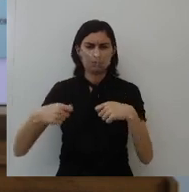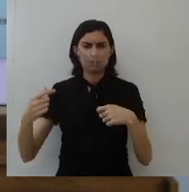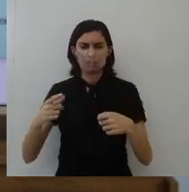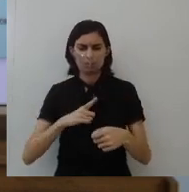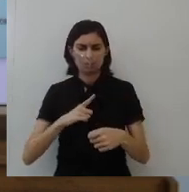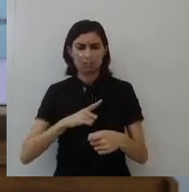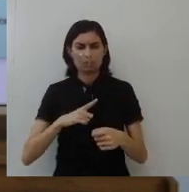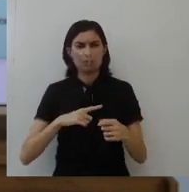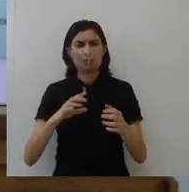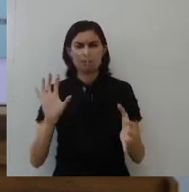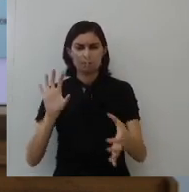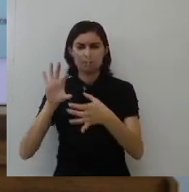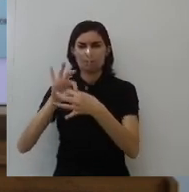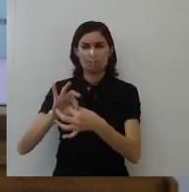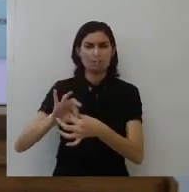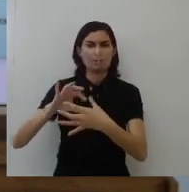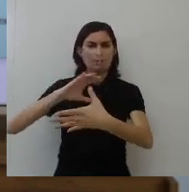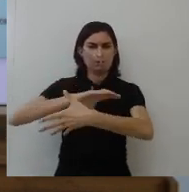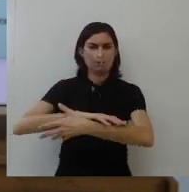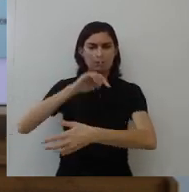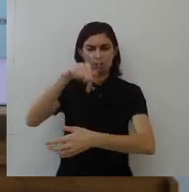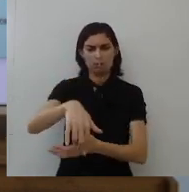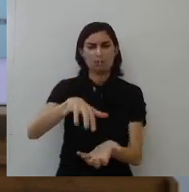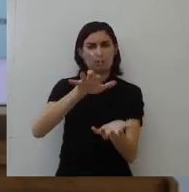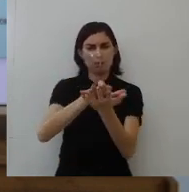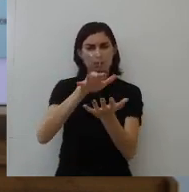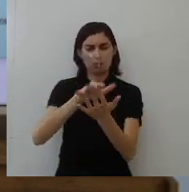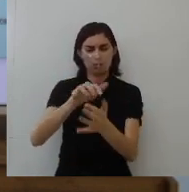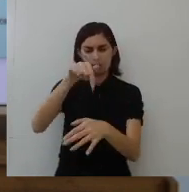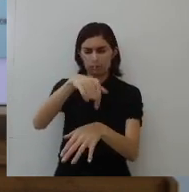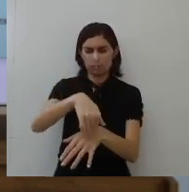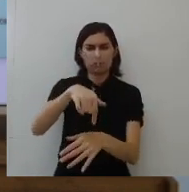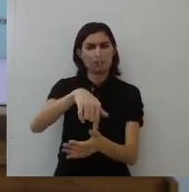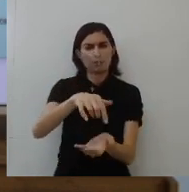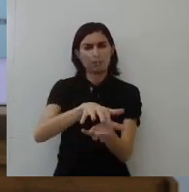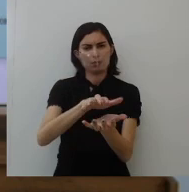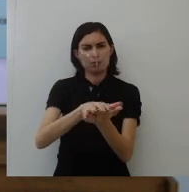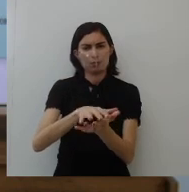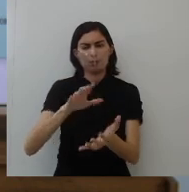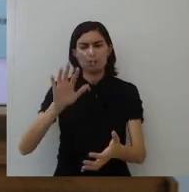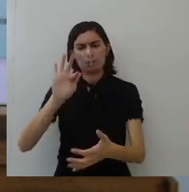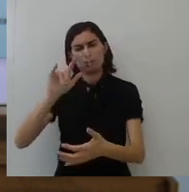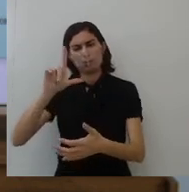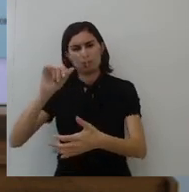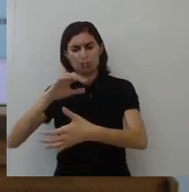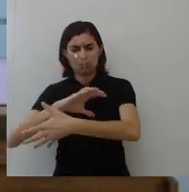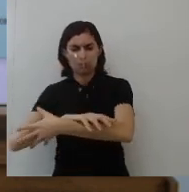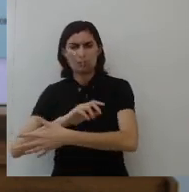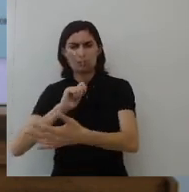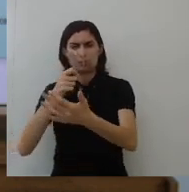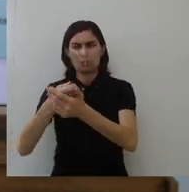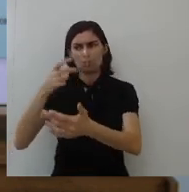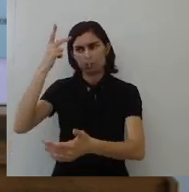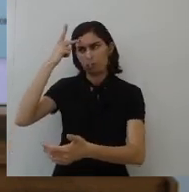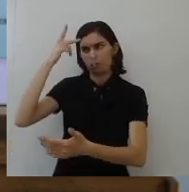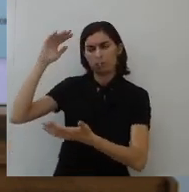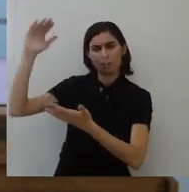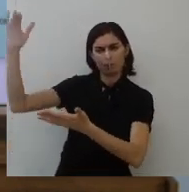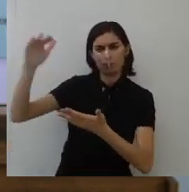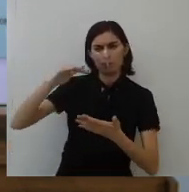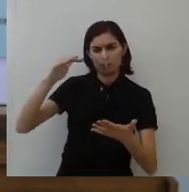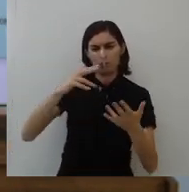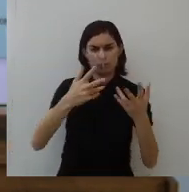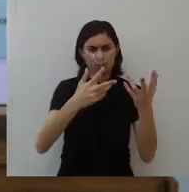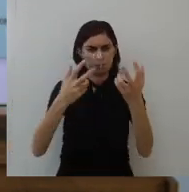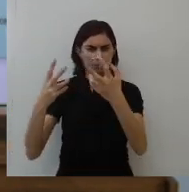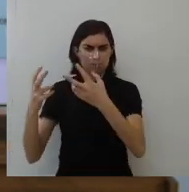ter uma filial em Recife, e Recife, por sua vez, a filial fazia a compra de São Paulo. Então percebam que é